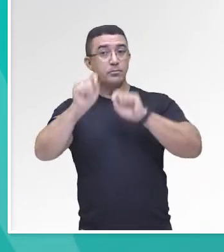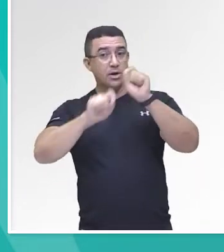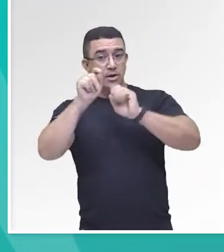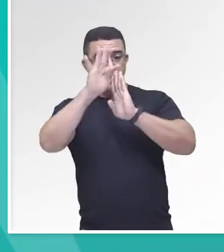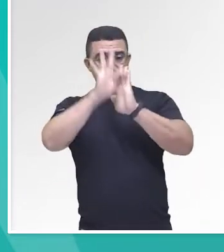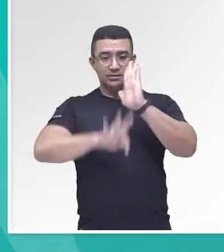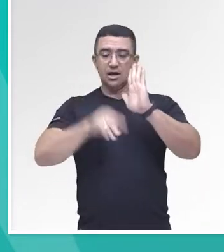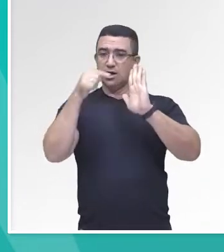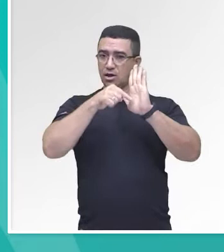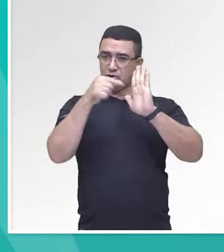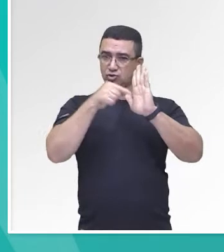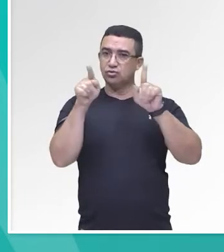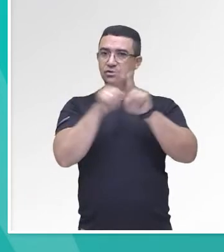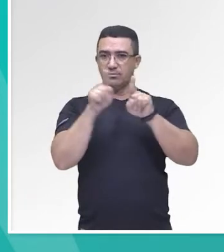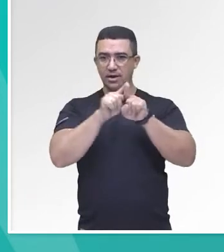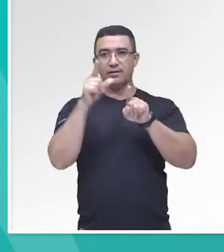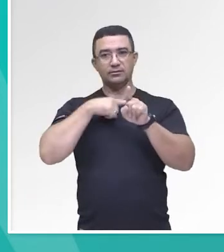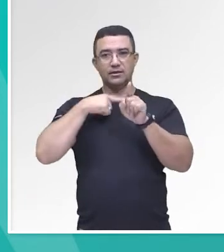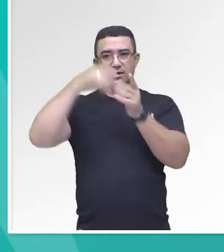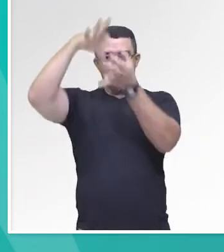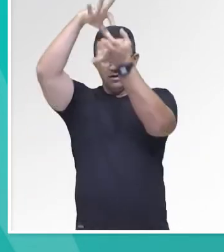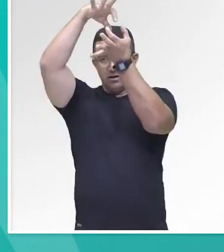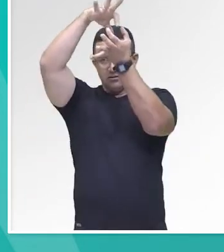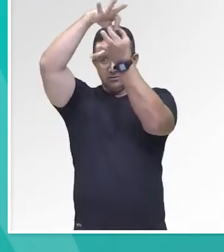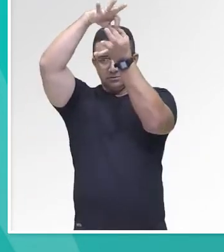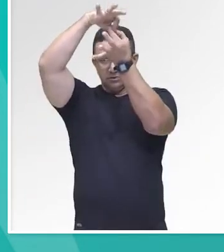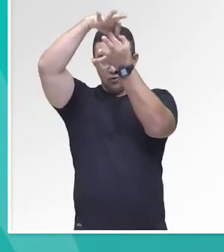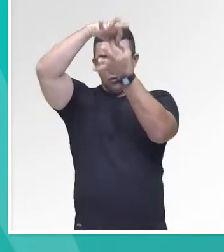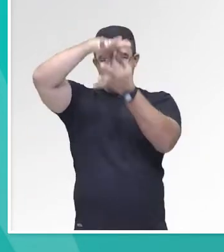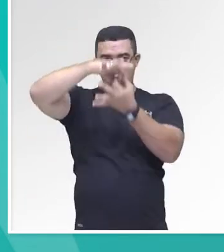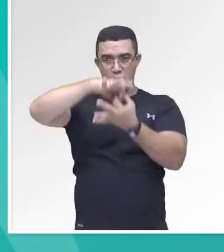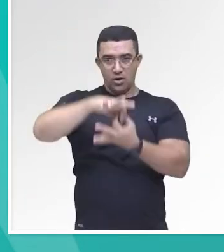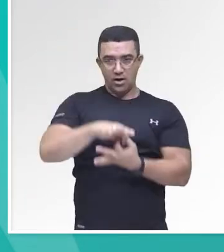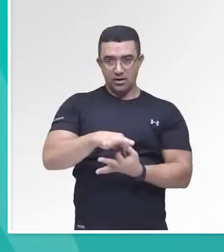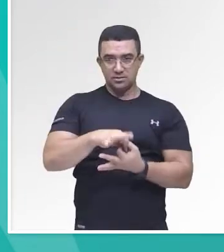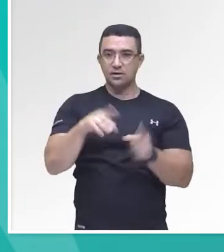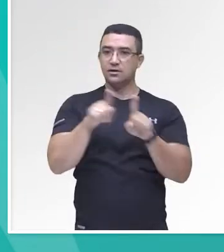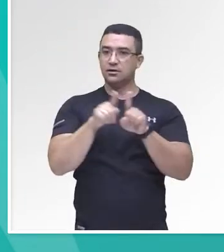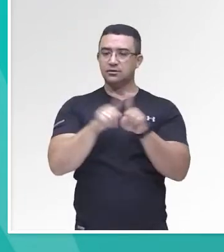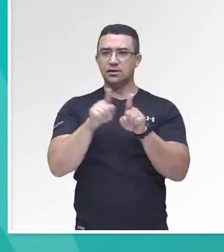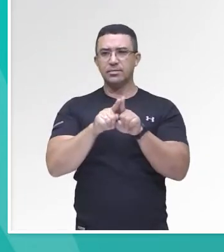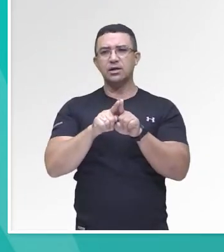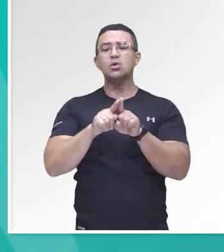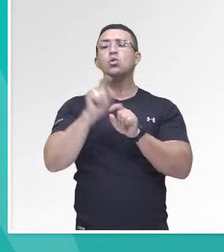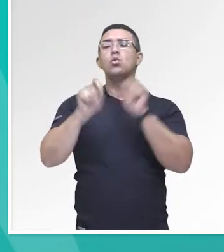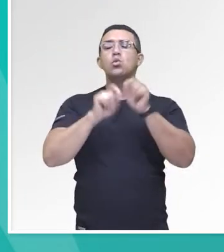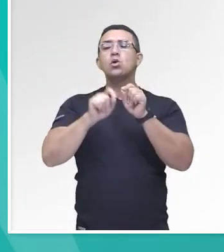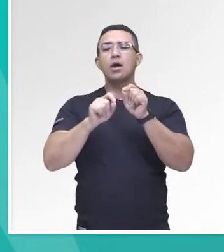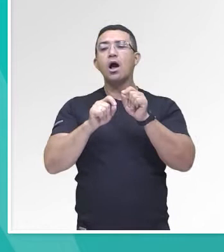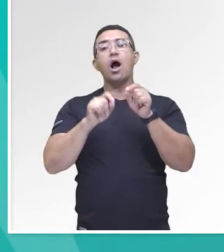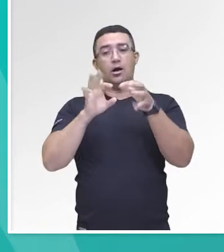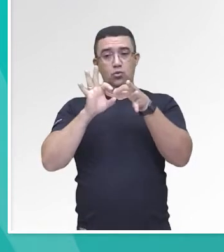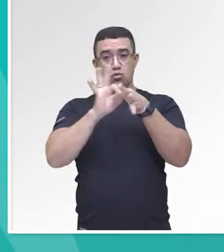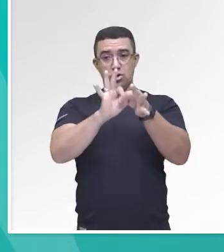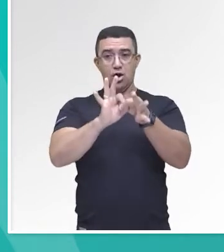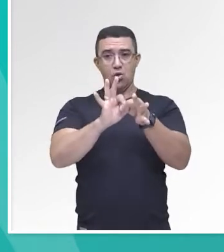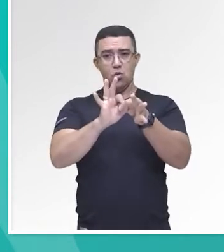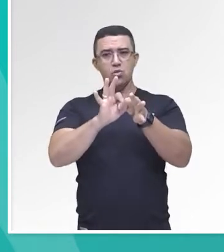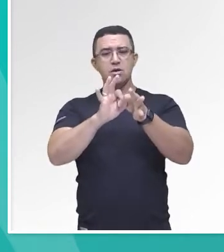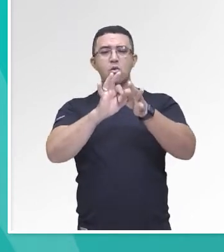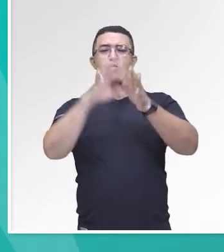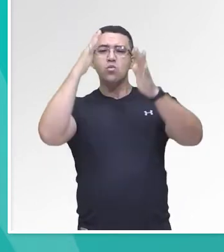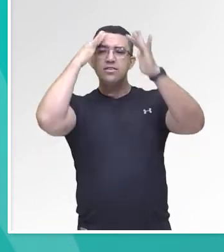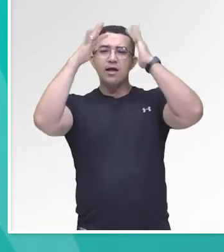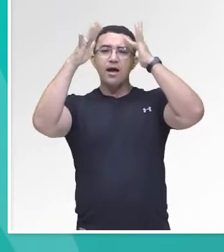coerência é uma outra noção que diz respeito à harmonia entre as ideias, né? Então, na coesão, eu estarei